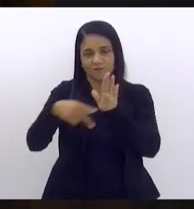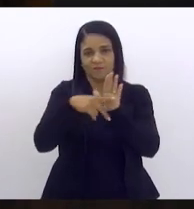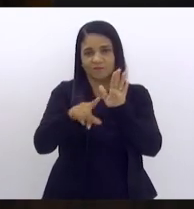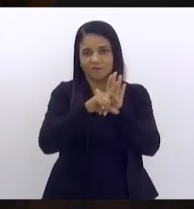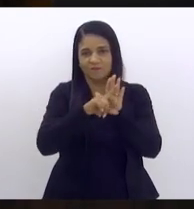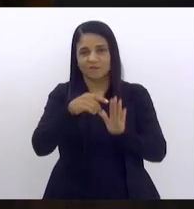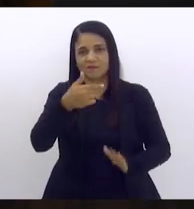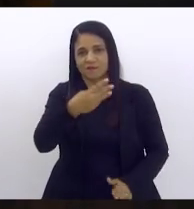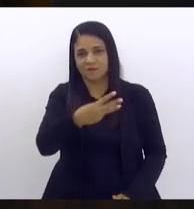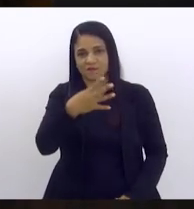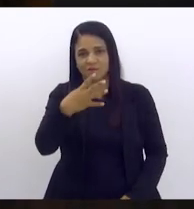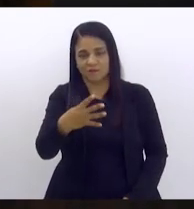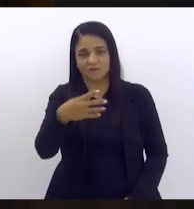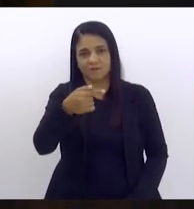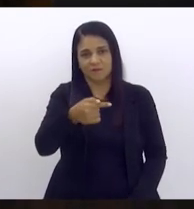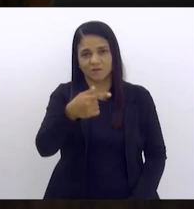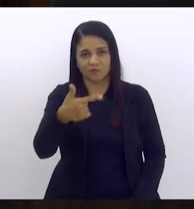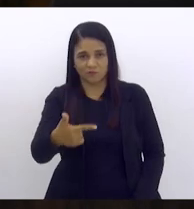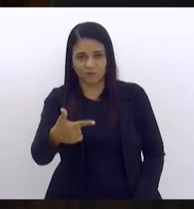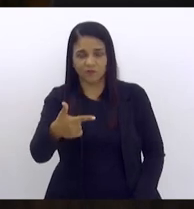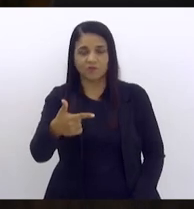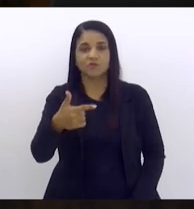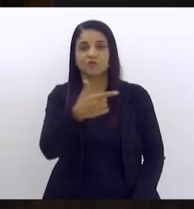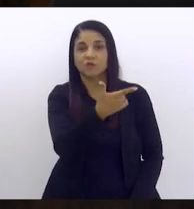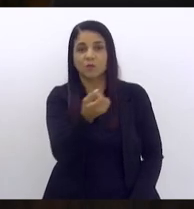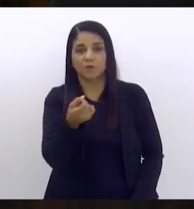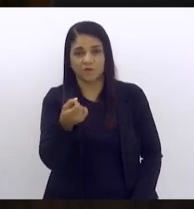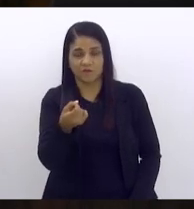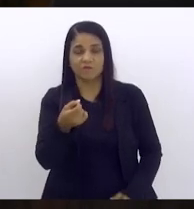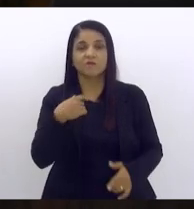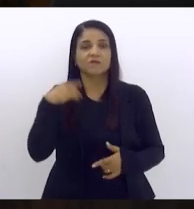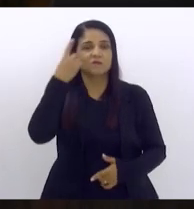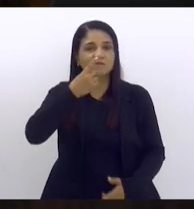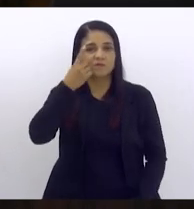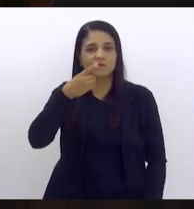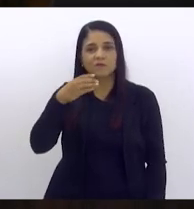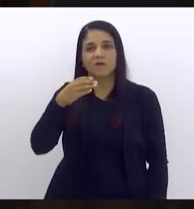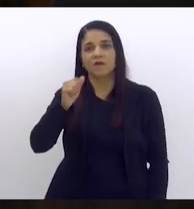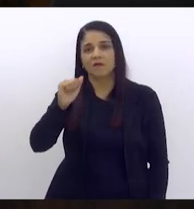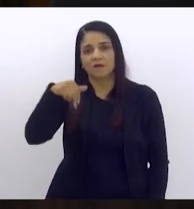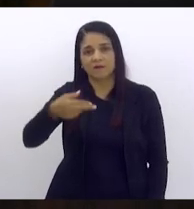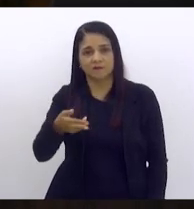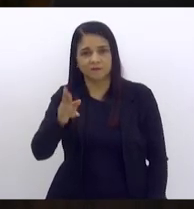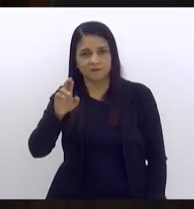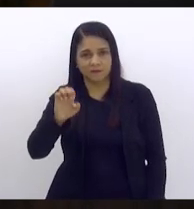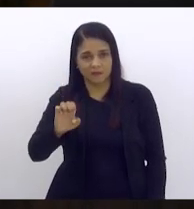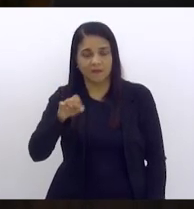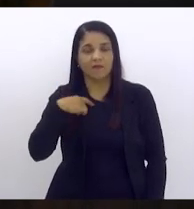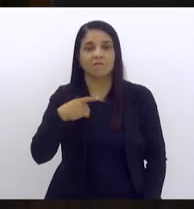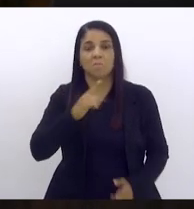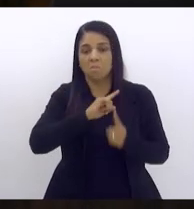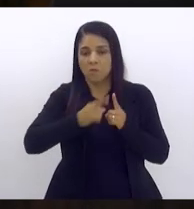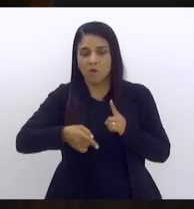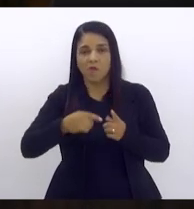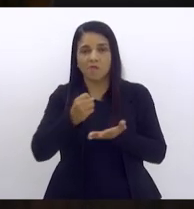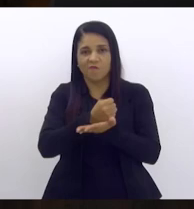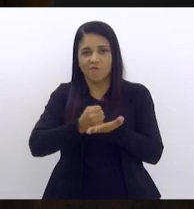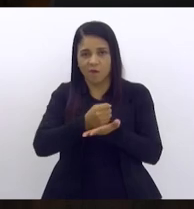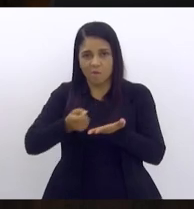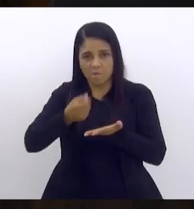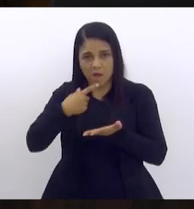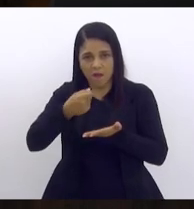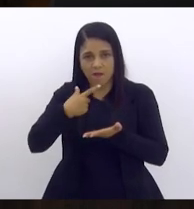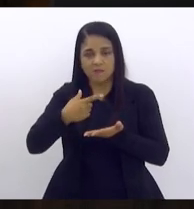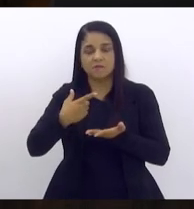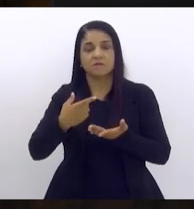lei número 3472 de 20, de autoria do deputado André Correia, que proíbe farmácias e drogarias de exigir